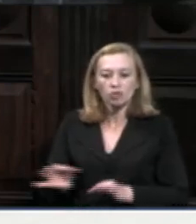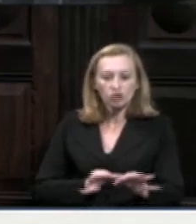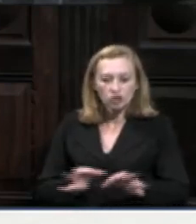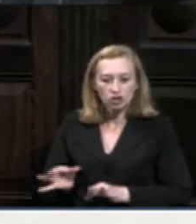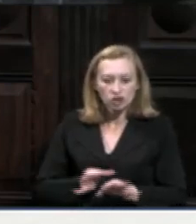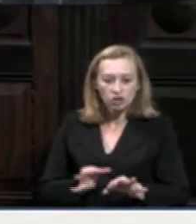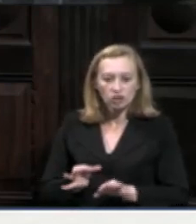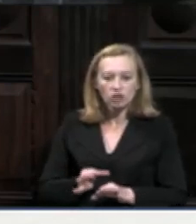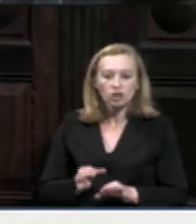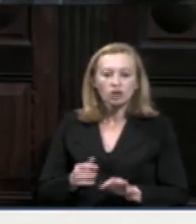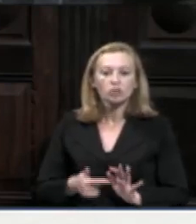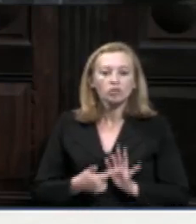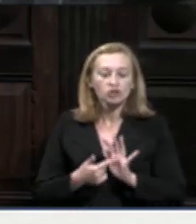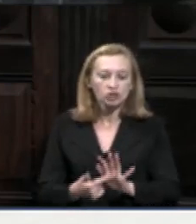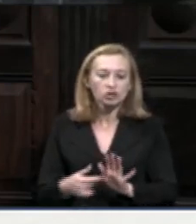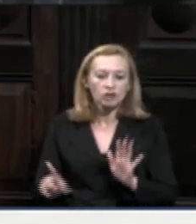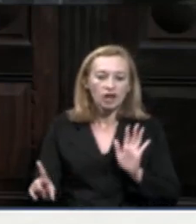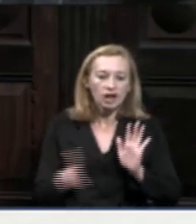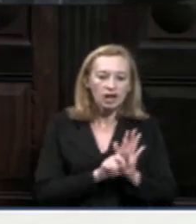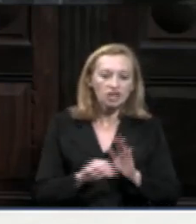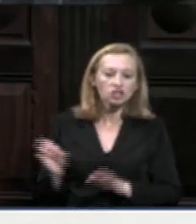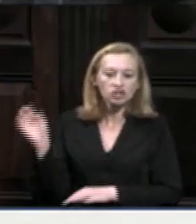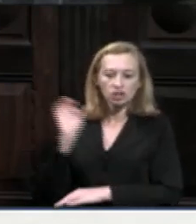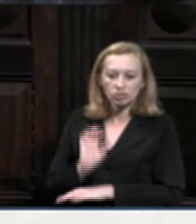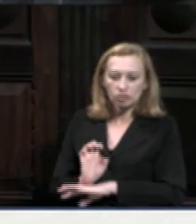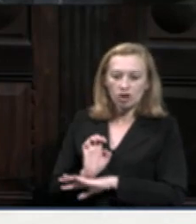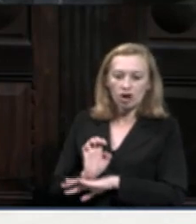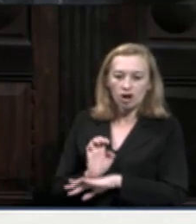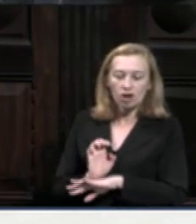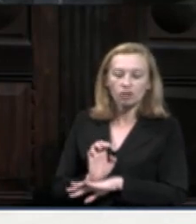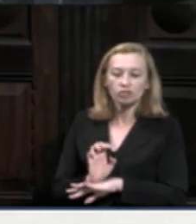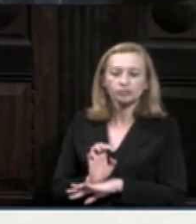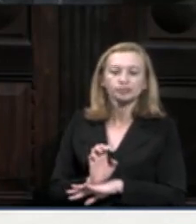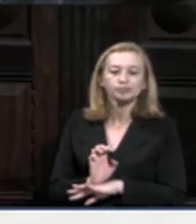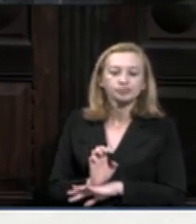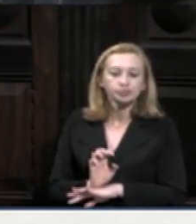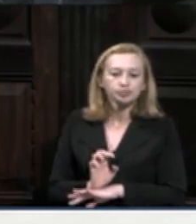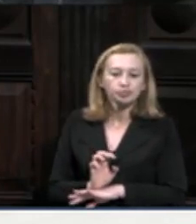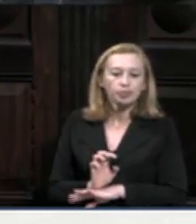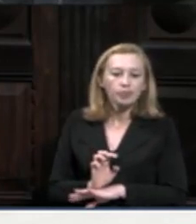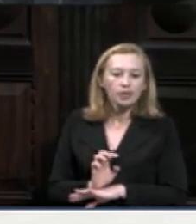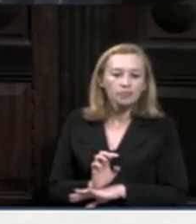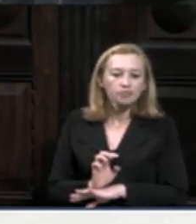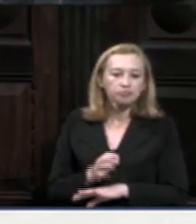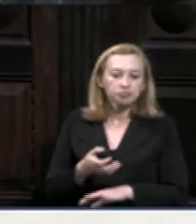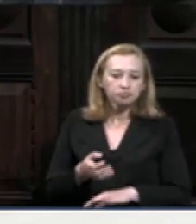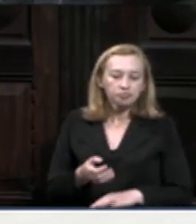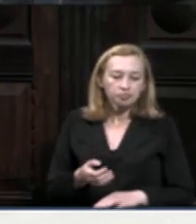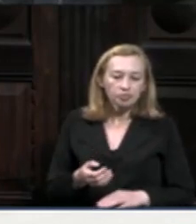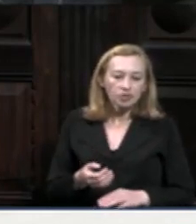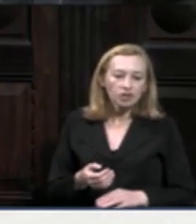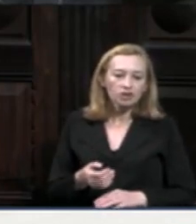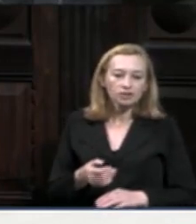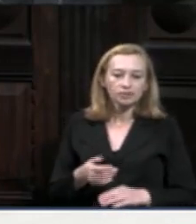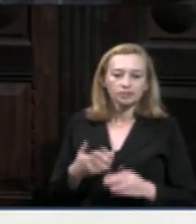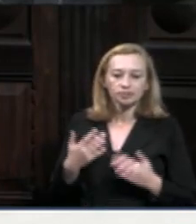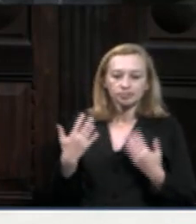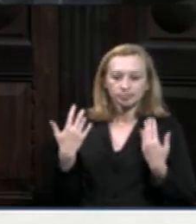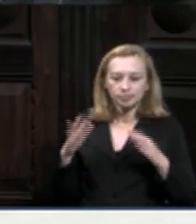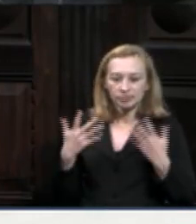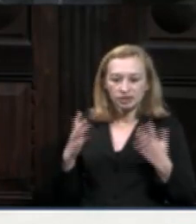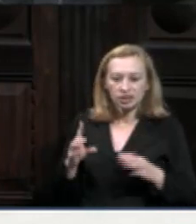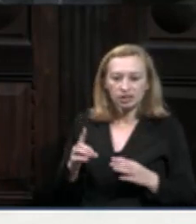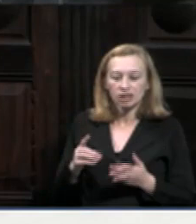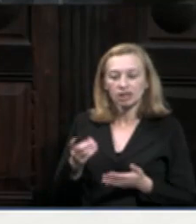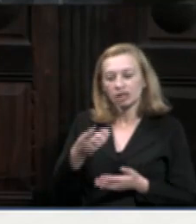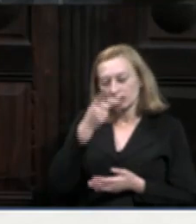conta a legislação estadual que fixou o Plano Estadual de Resíduos Sólidos. Portanto, cumprimentando o autor pelo projeto, o parecer é